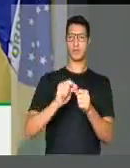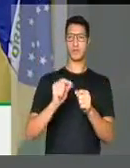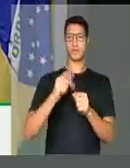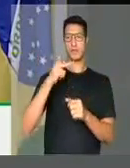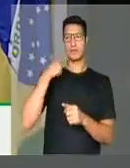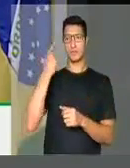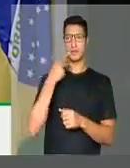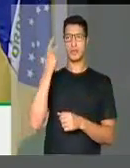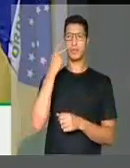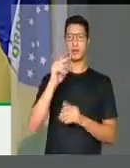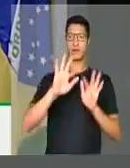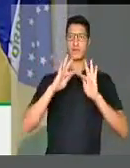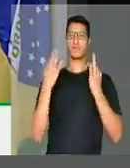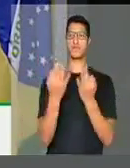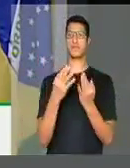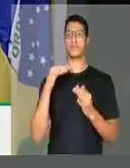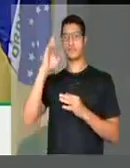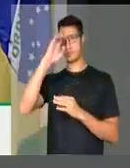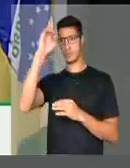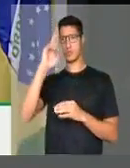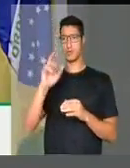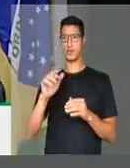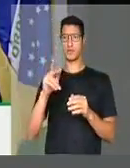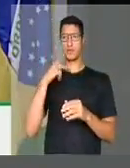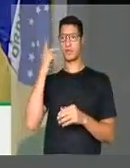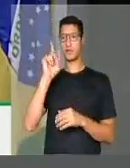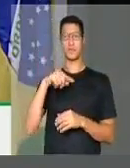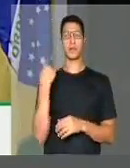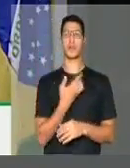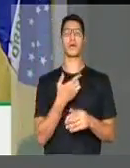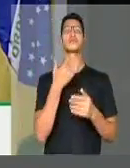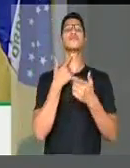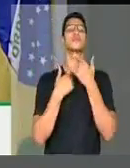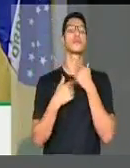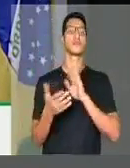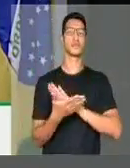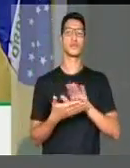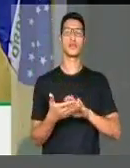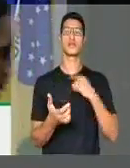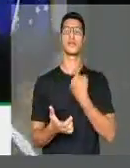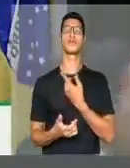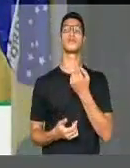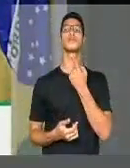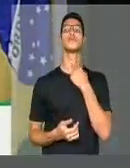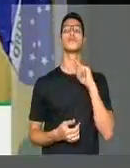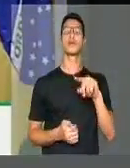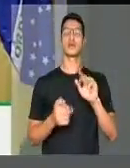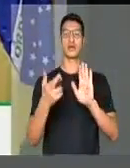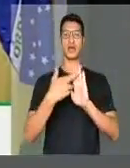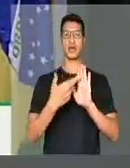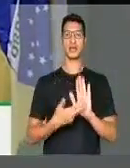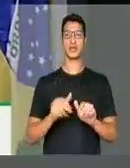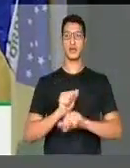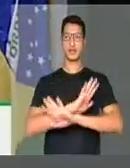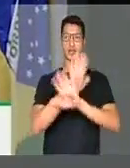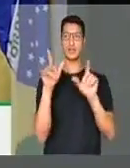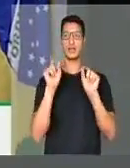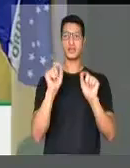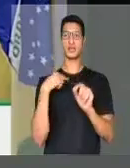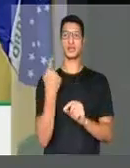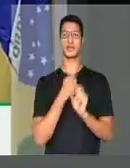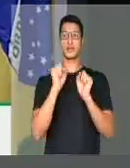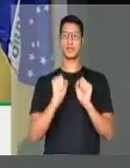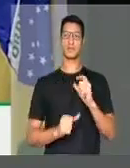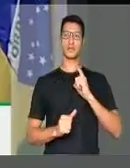fazendo patrimônio para a família dos donos dos partidos. Não é isso que nós desejamos. O que nós desejamos é regras claras e que a